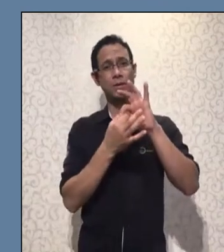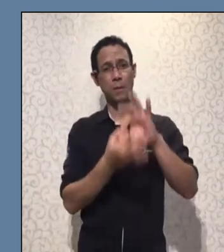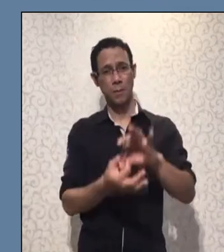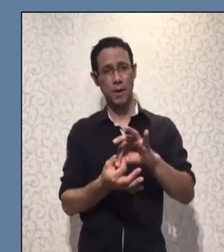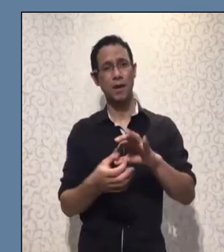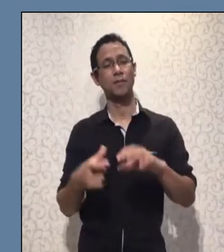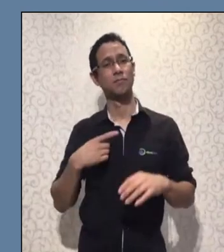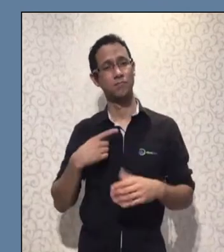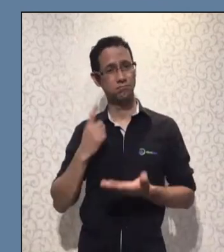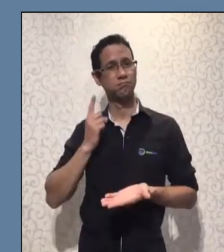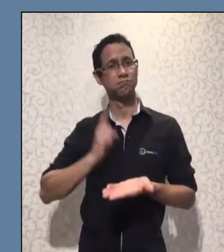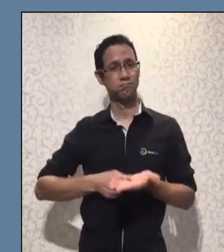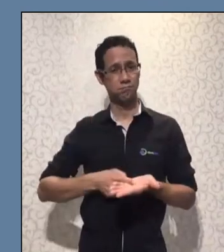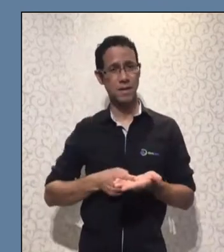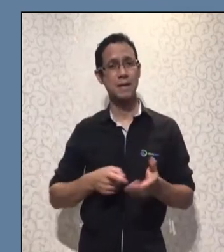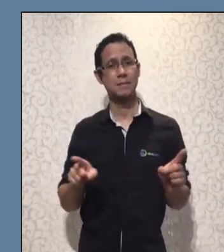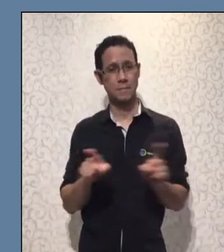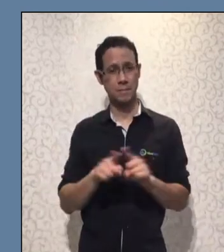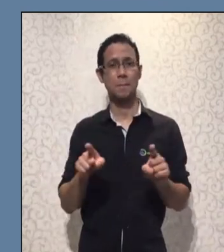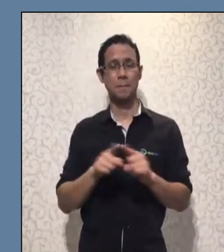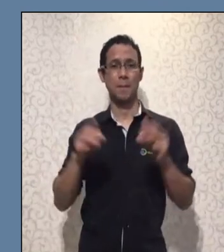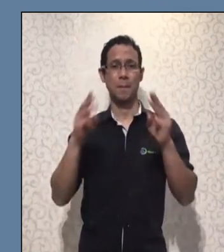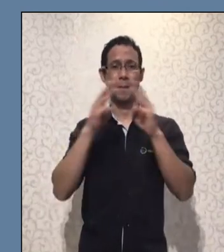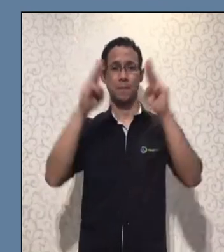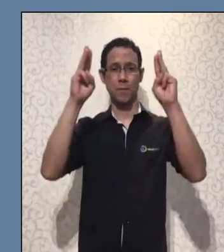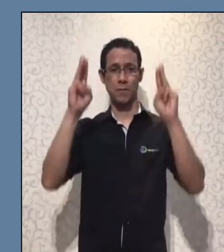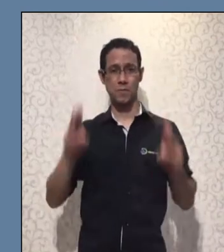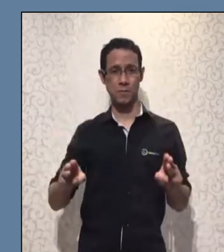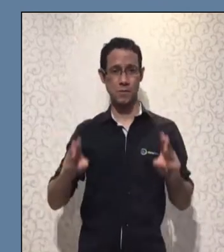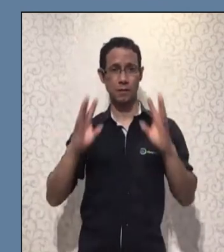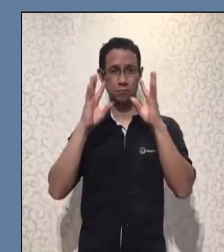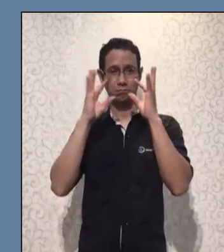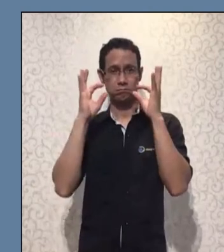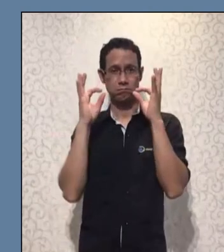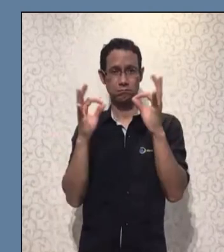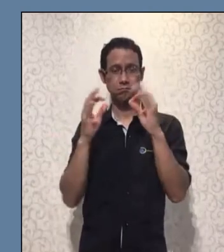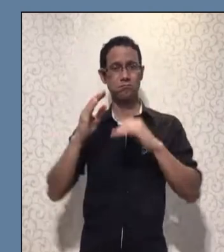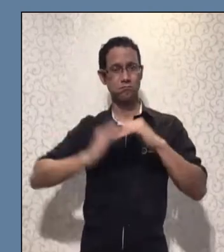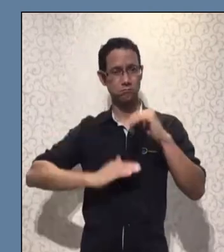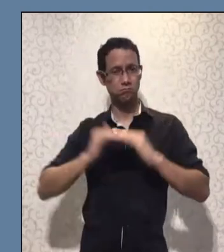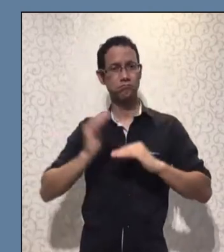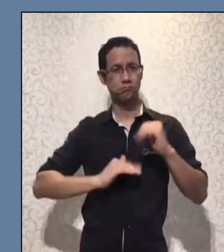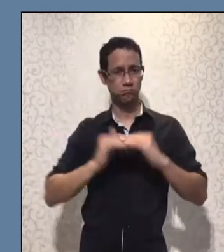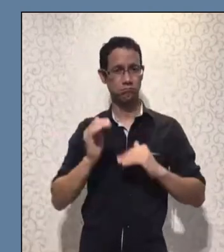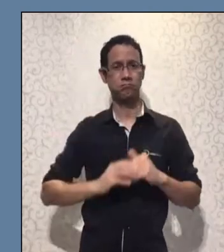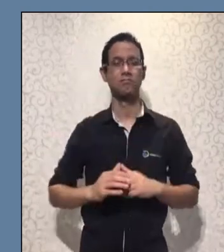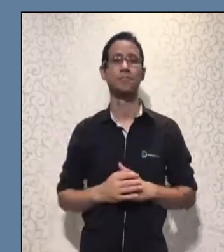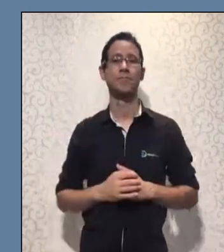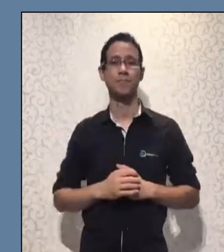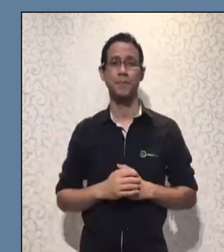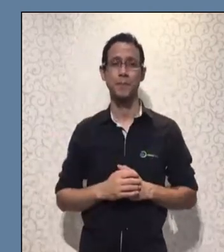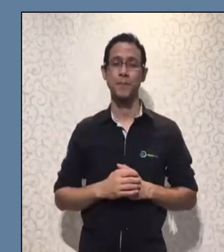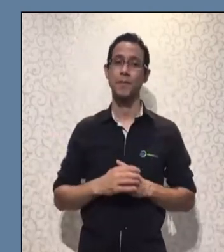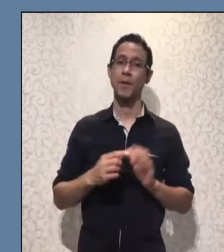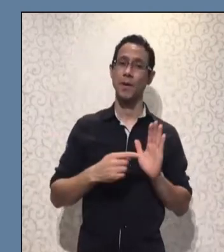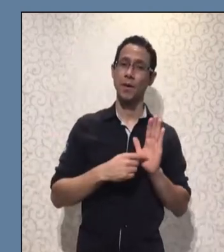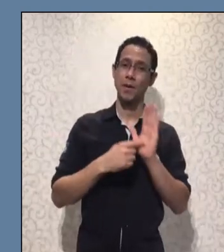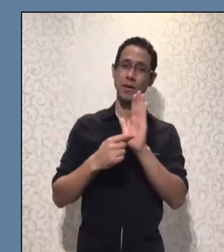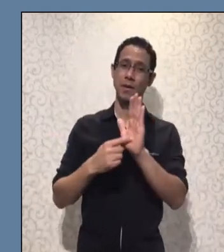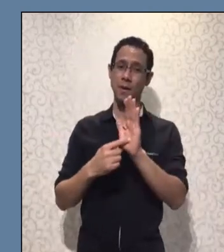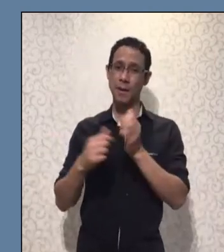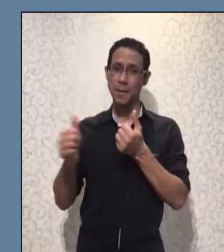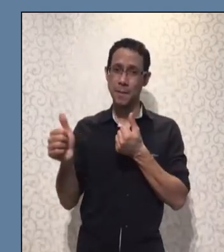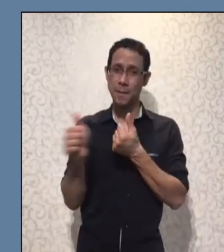também do museu de ficar atento a essa produção, e quando você colocava lado a lado, vamos dizer, ou no